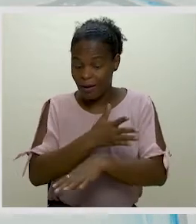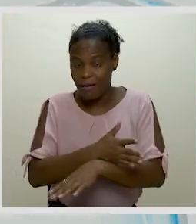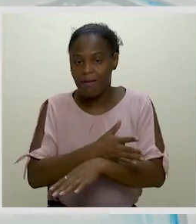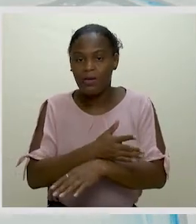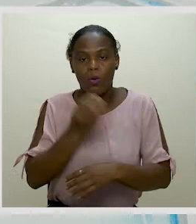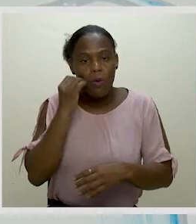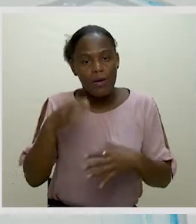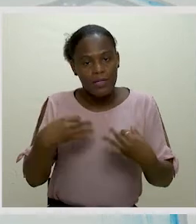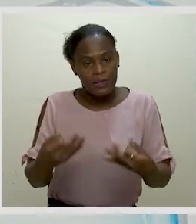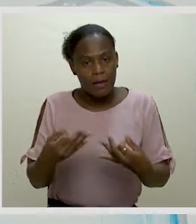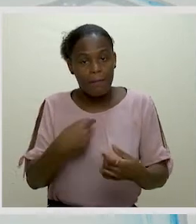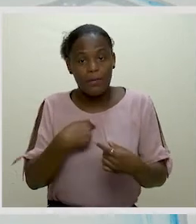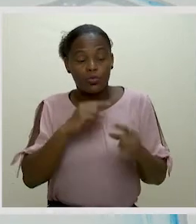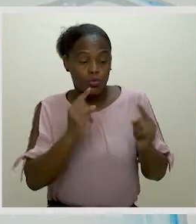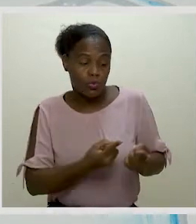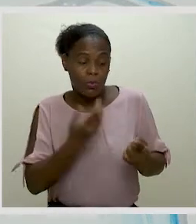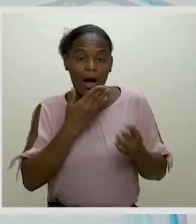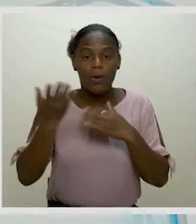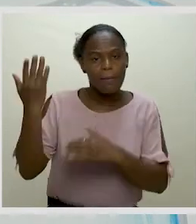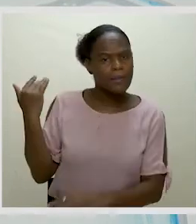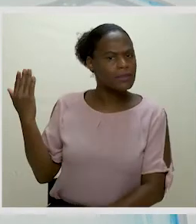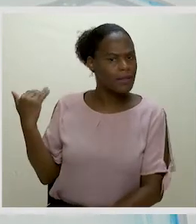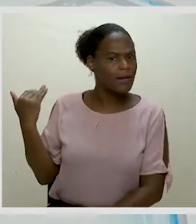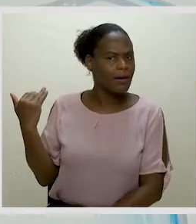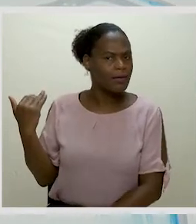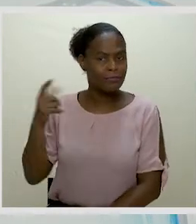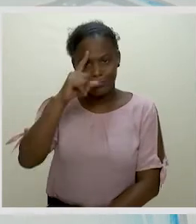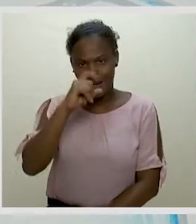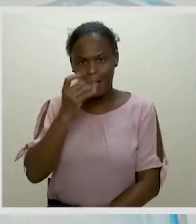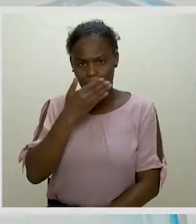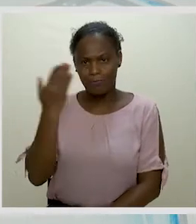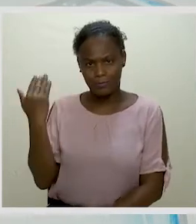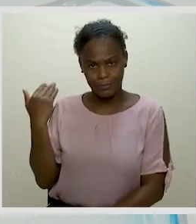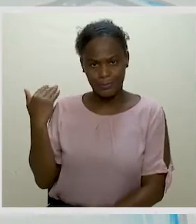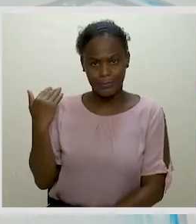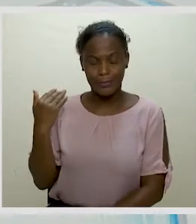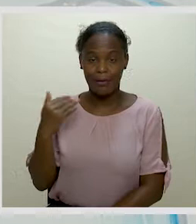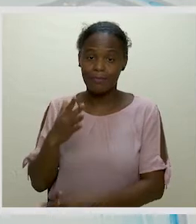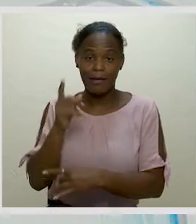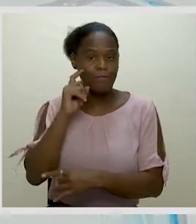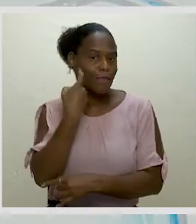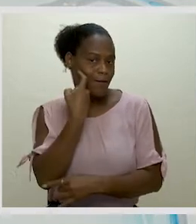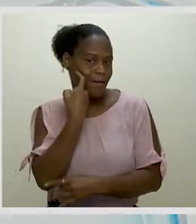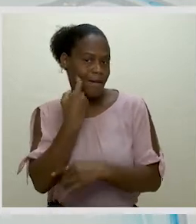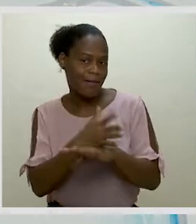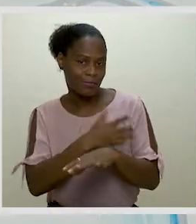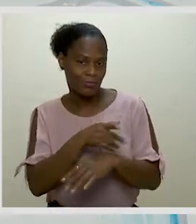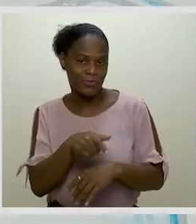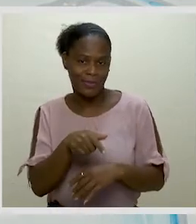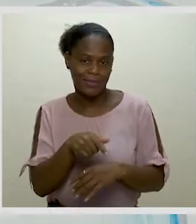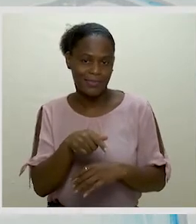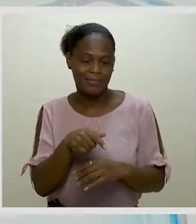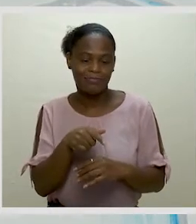aula, como sempre, eu faço um resumo da outra aula que nós tivemos, antes desta. Vamos